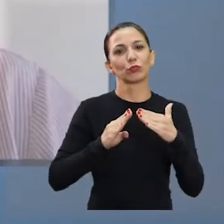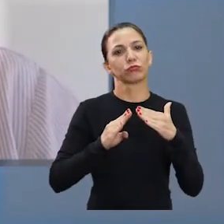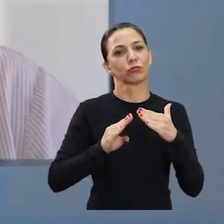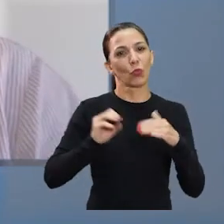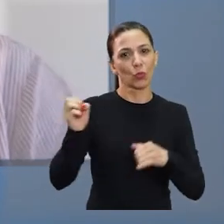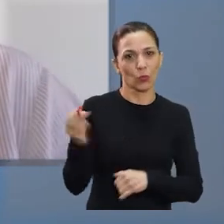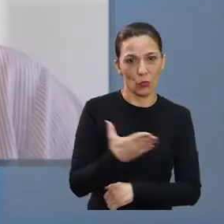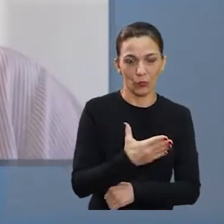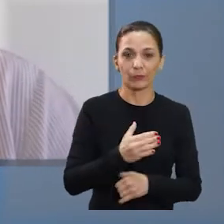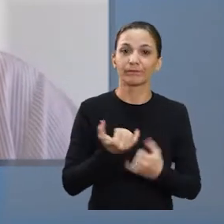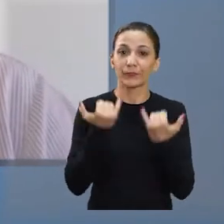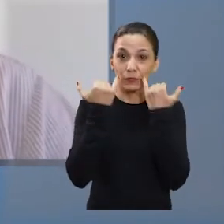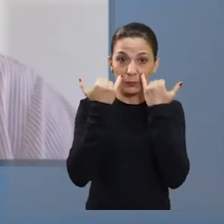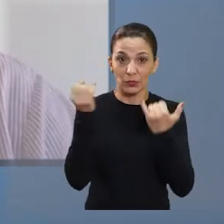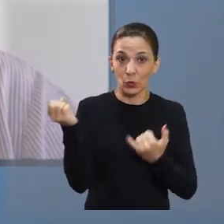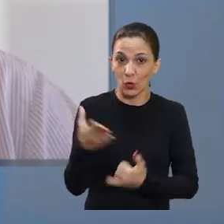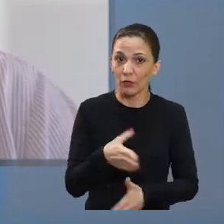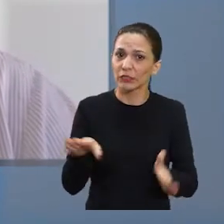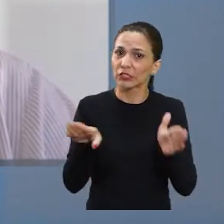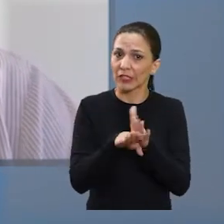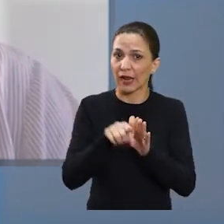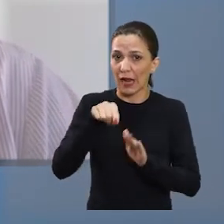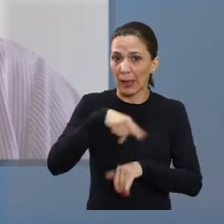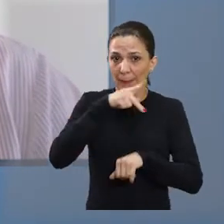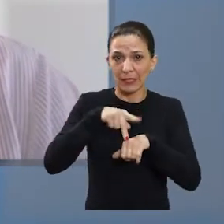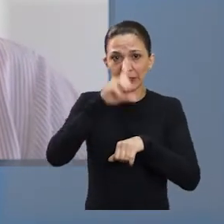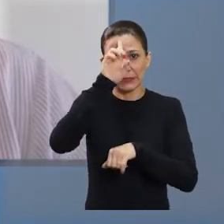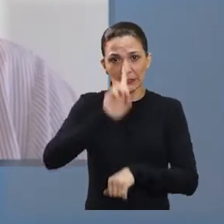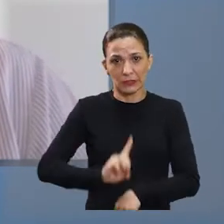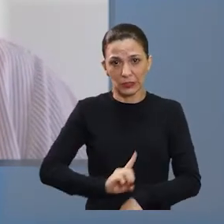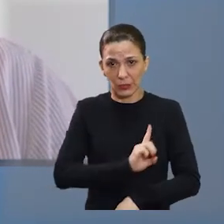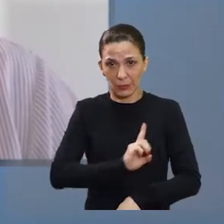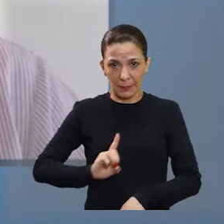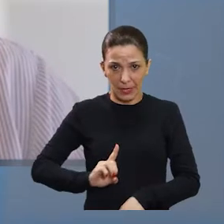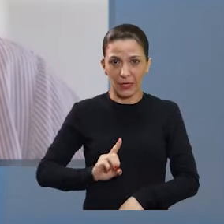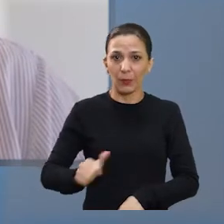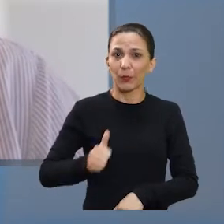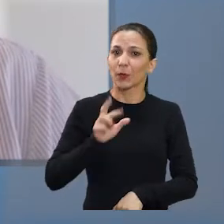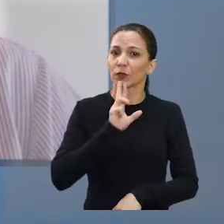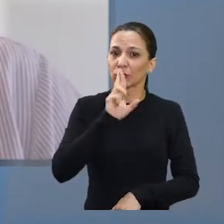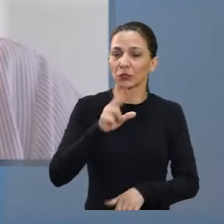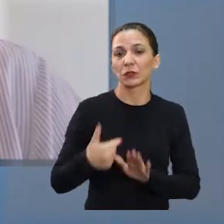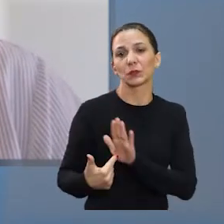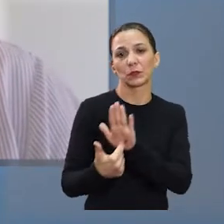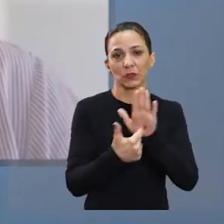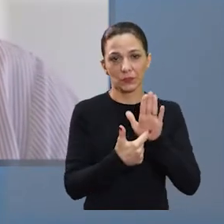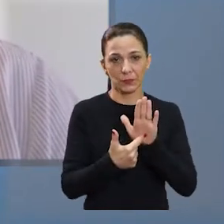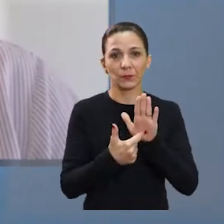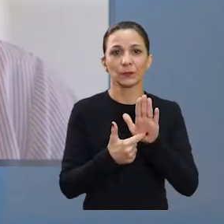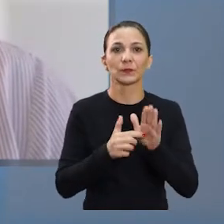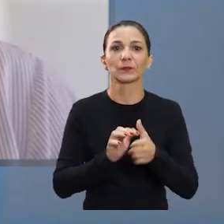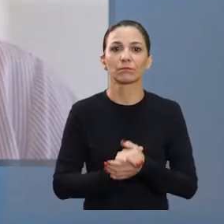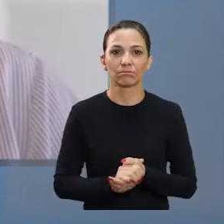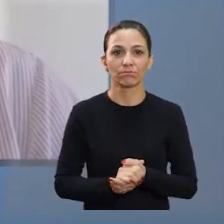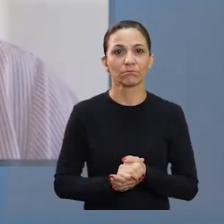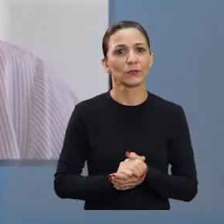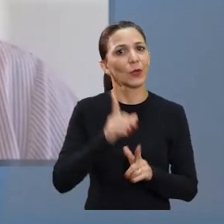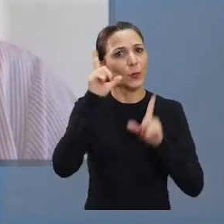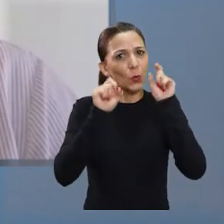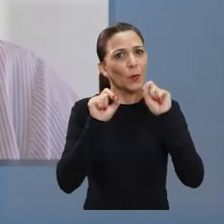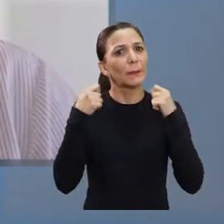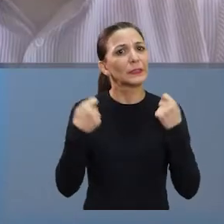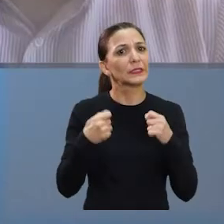então a Dinamarca foi a primeira a publicar esse estudo. O que a gente tem que se preocupar, de novo, né, é